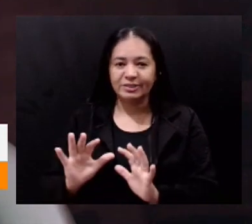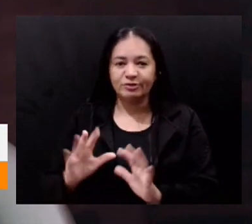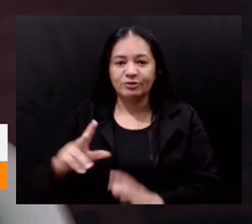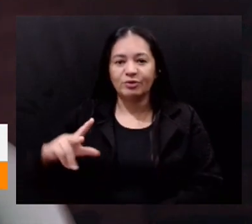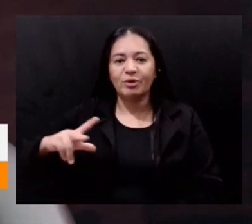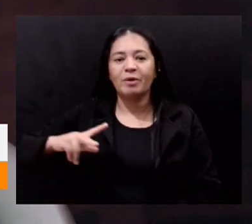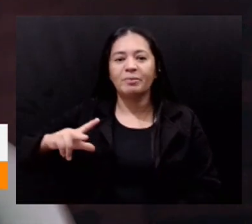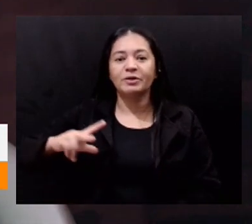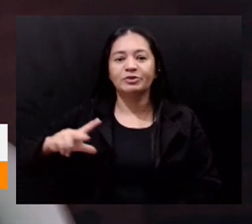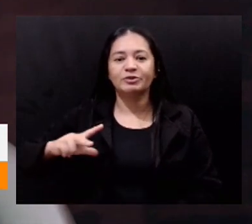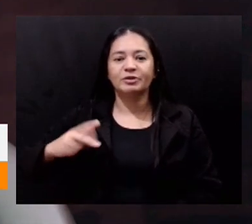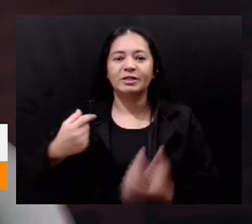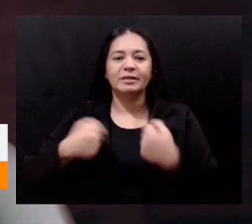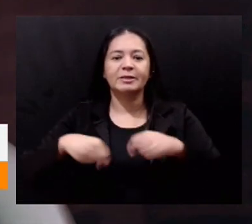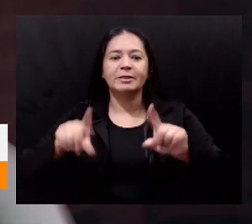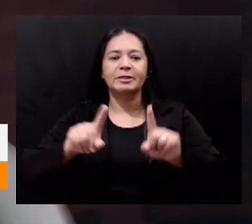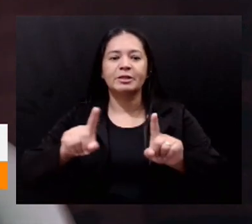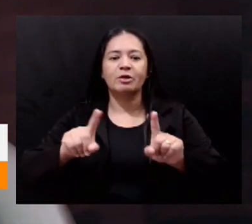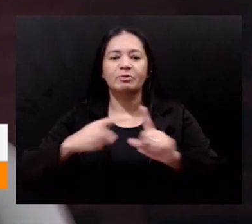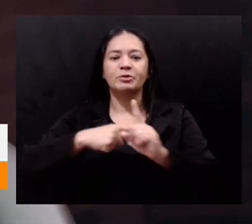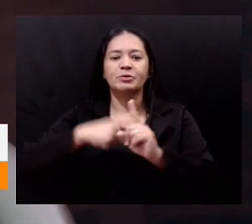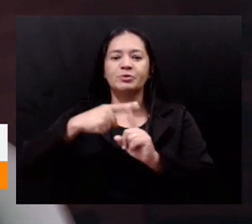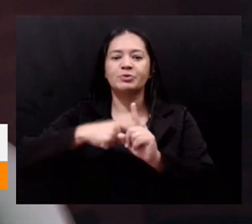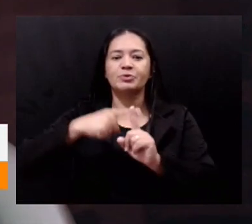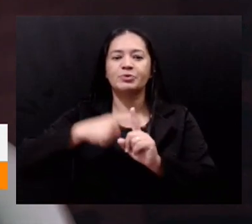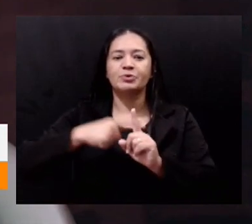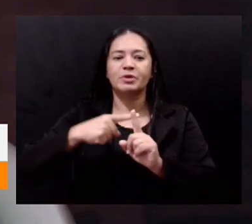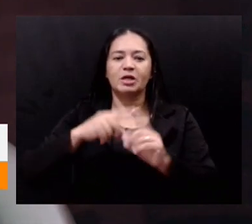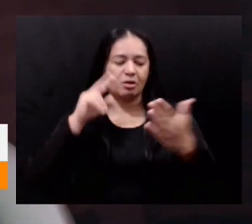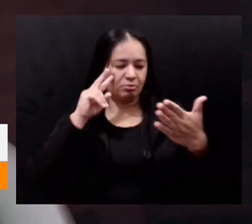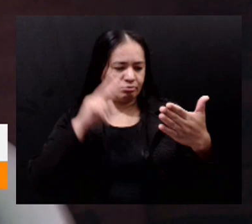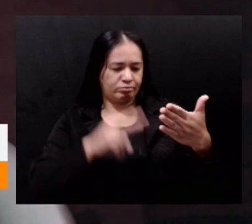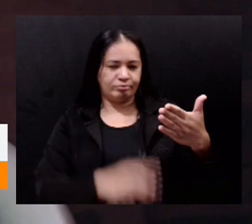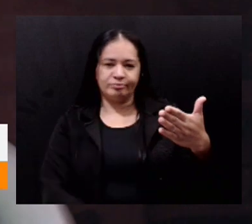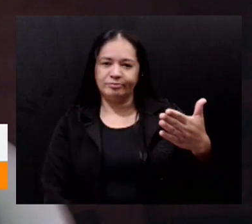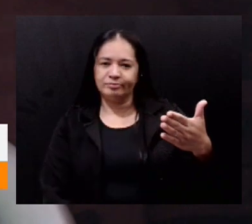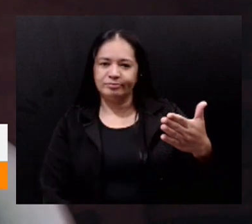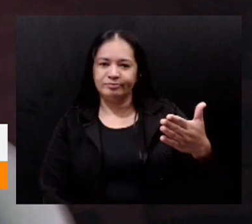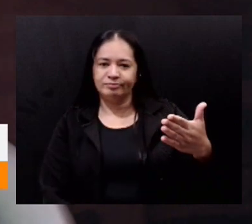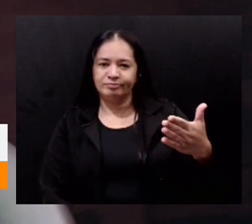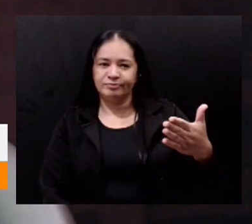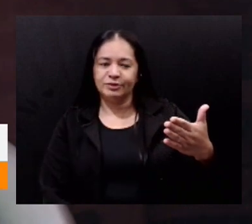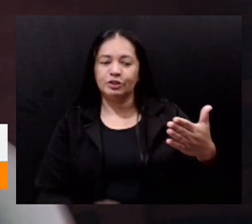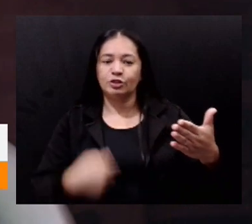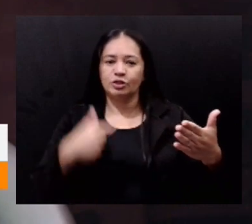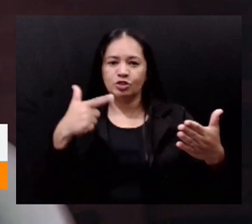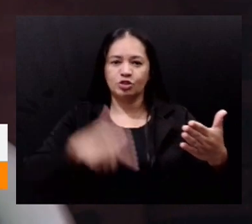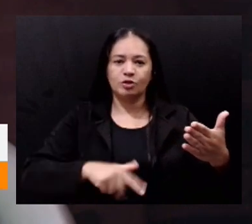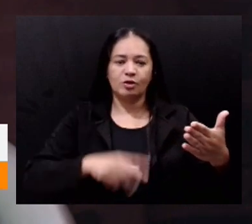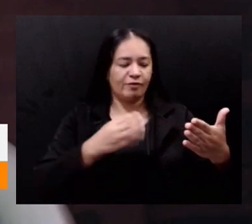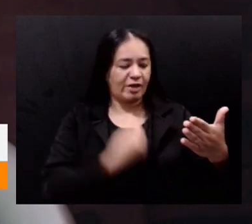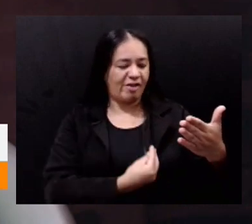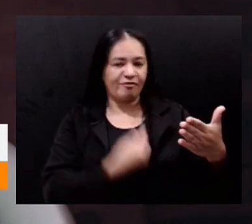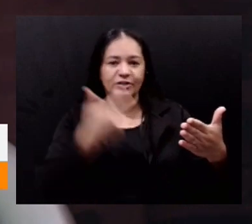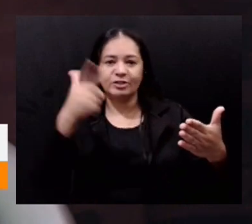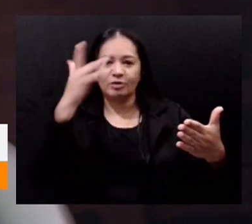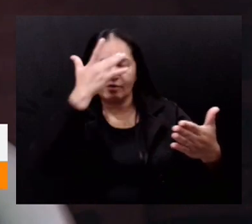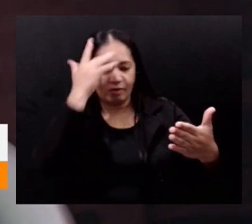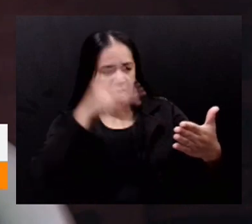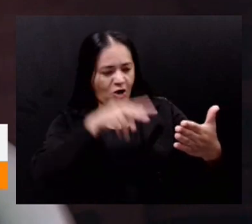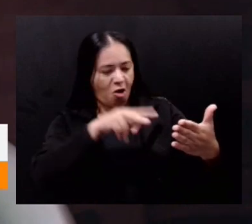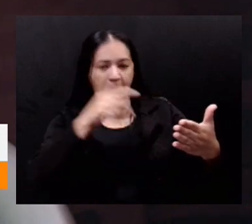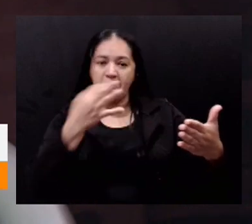esse termômetro que a gente olha, faz com que a gente, de novo, olha para a vida do outro na rede social e fala: "É perfeito, olha, ele é cheio de